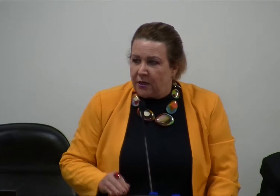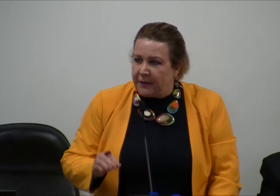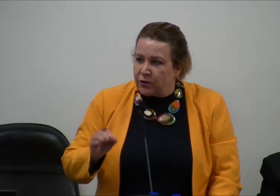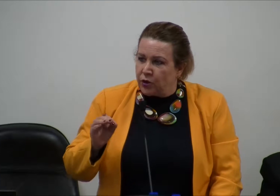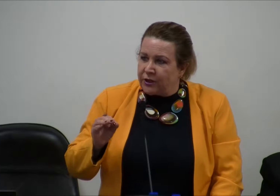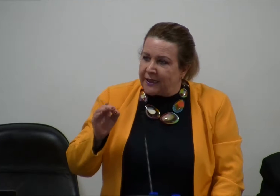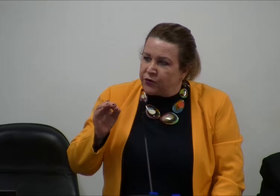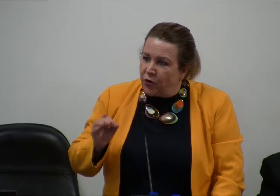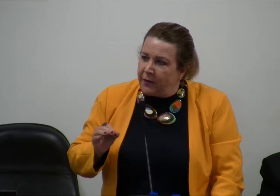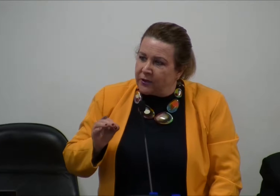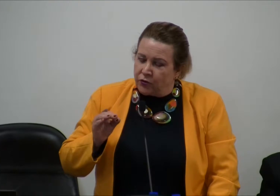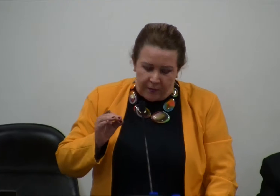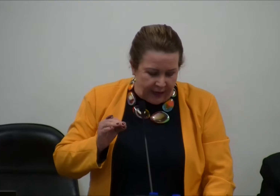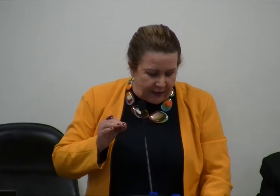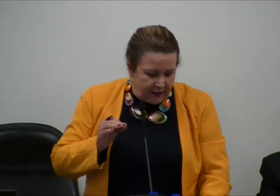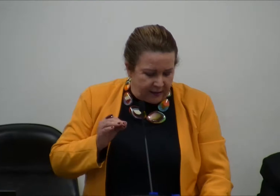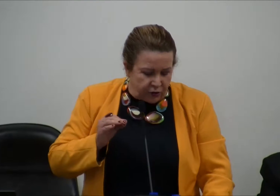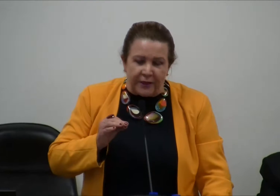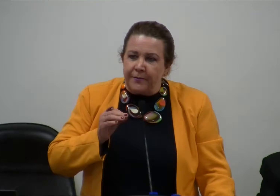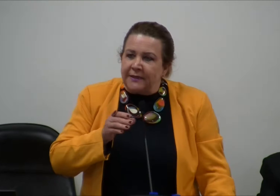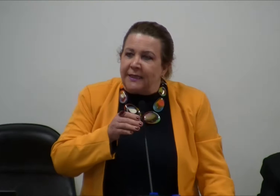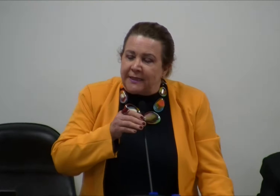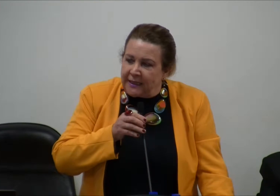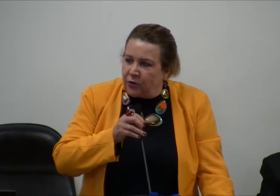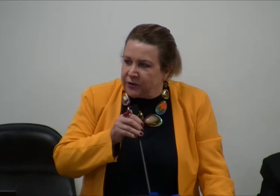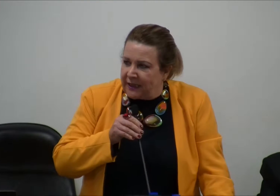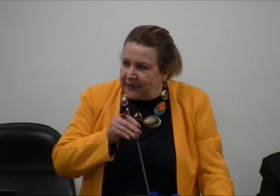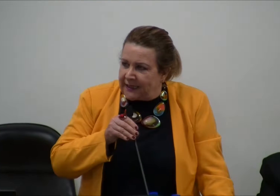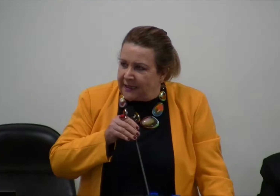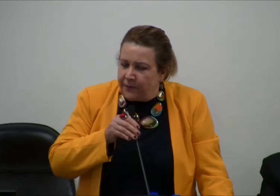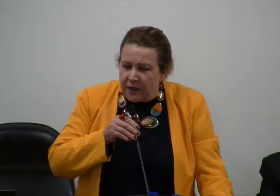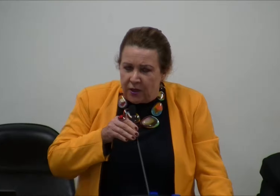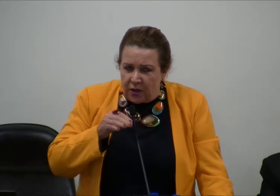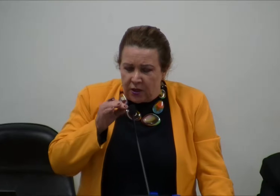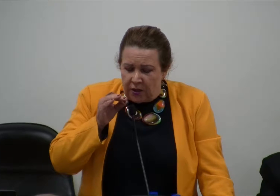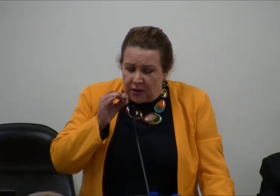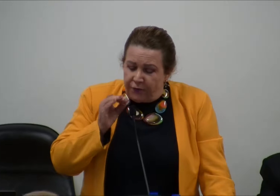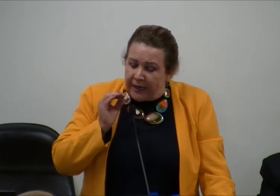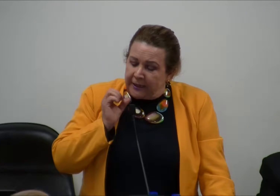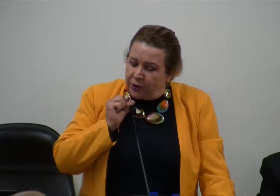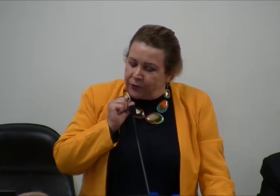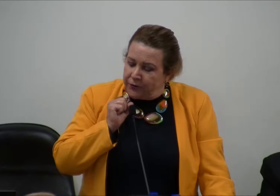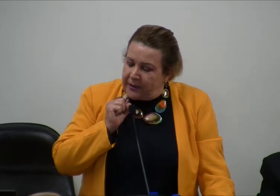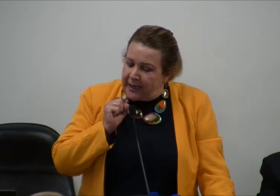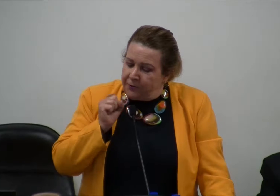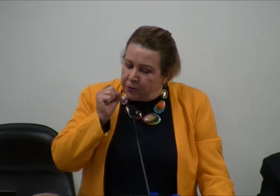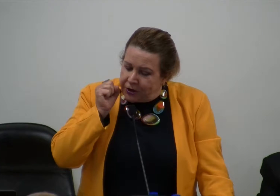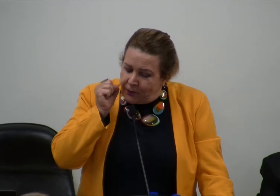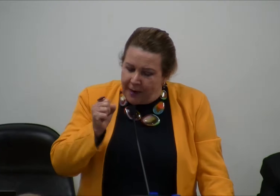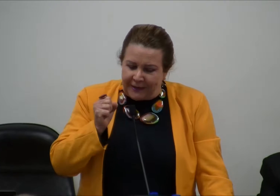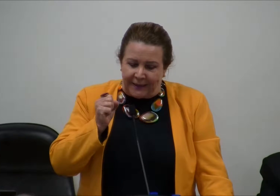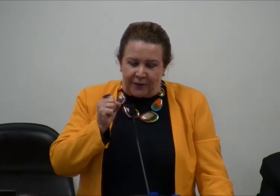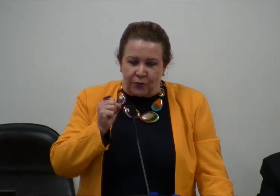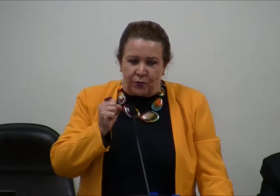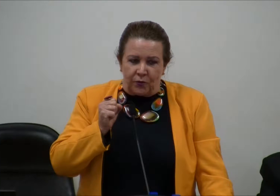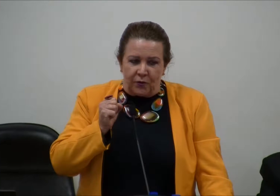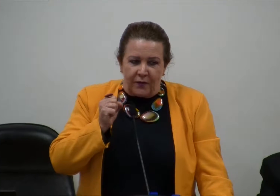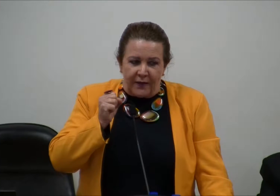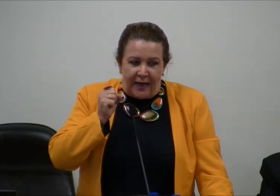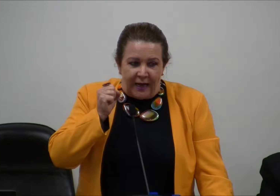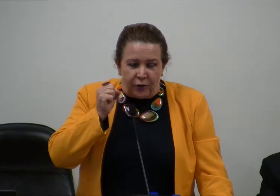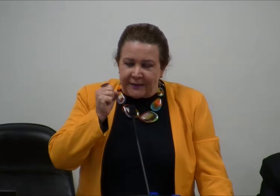mente, mas hoje transformando numa zona mista, sim, com certeza. E falando em rodoviária, eu vou continuar